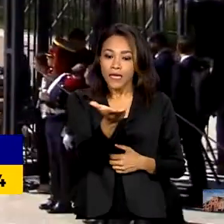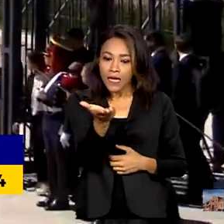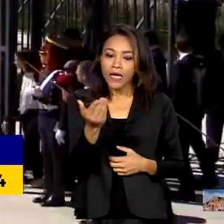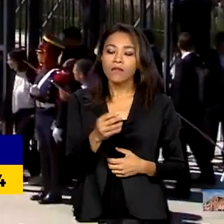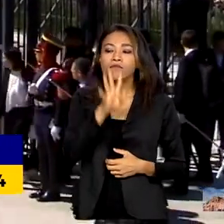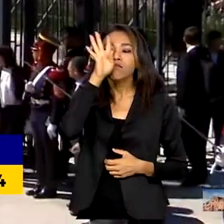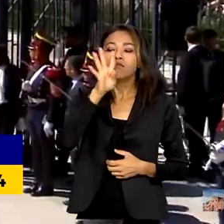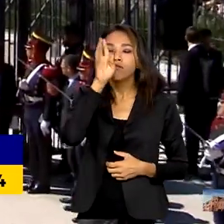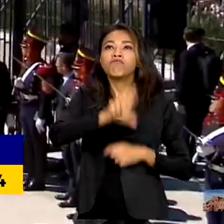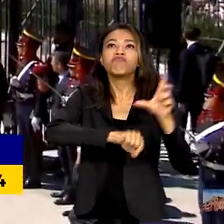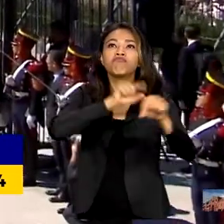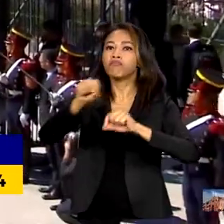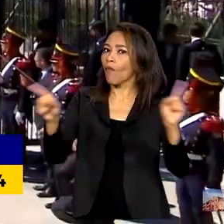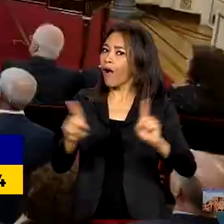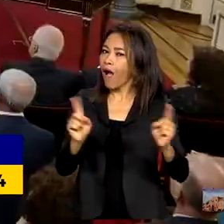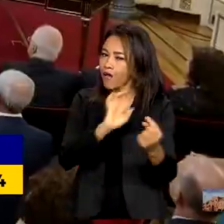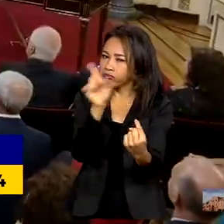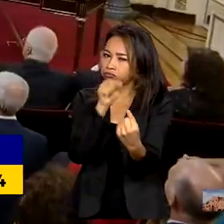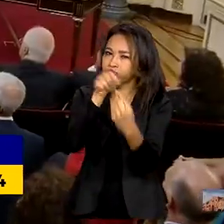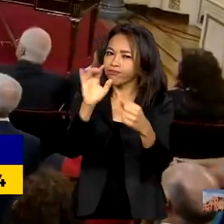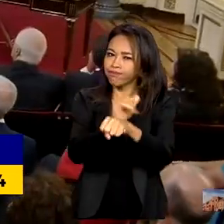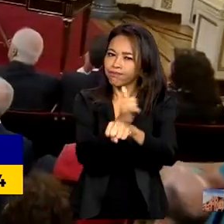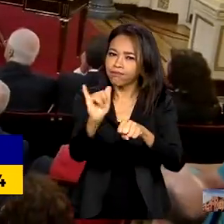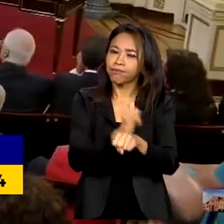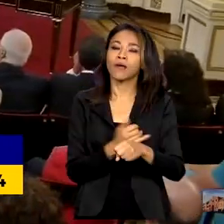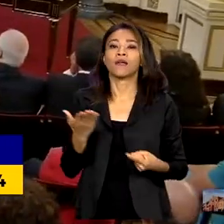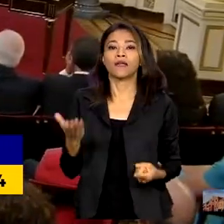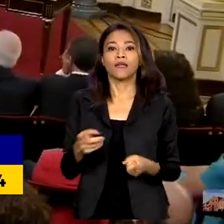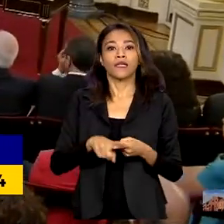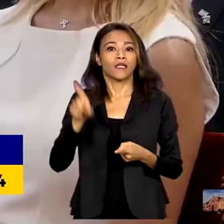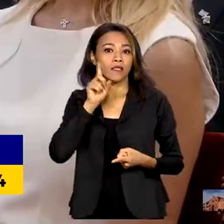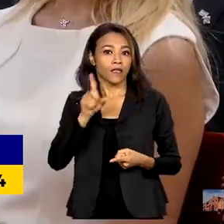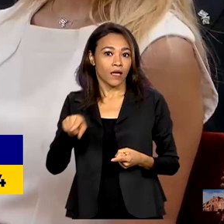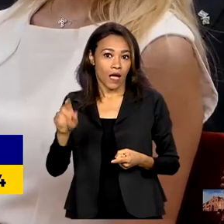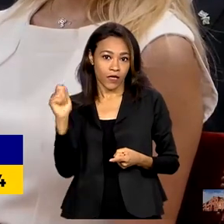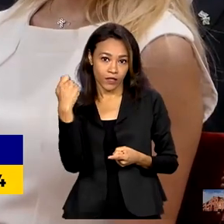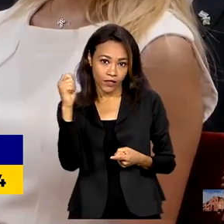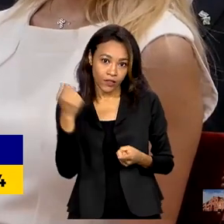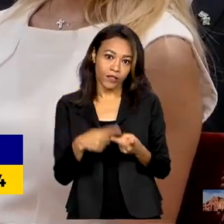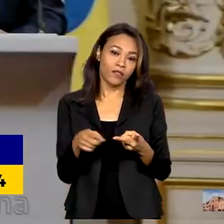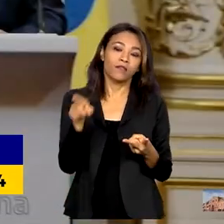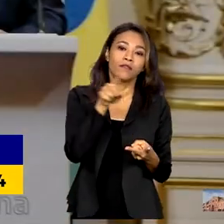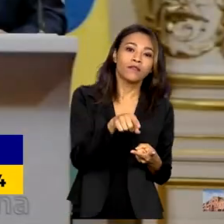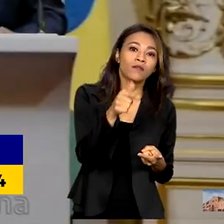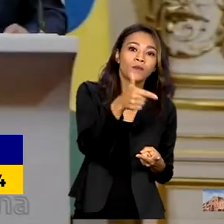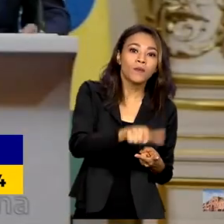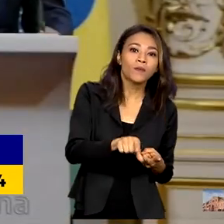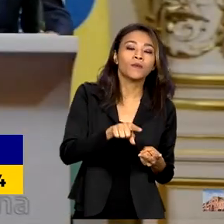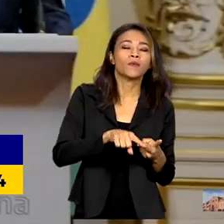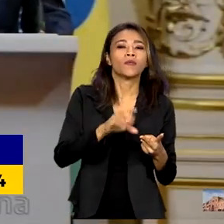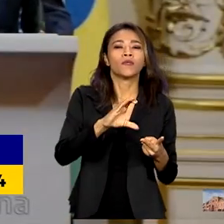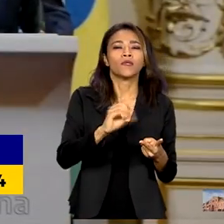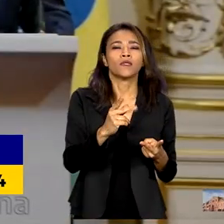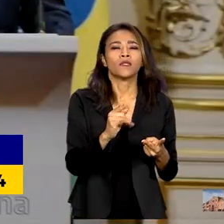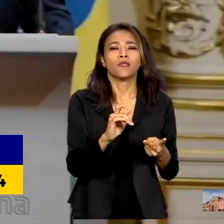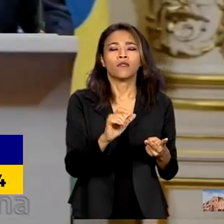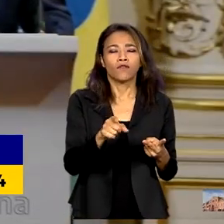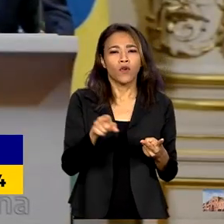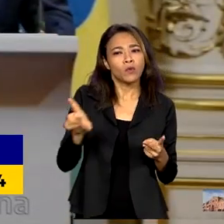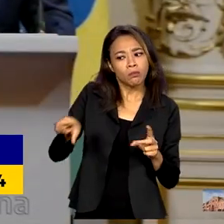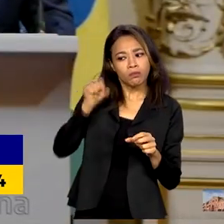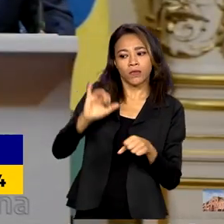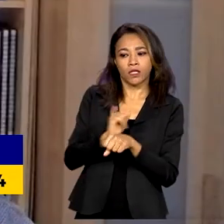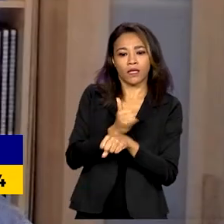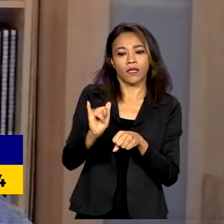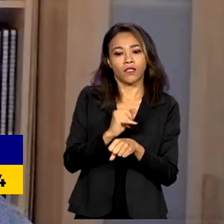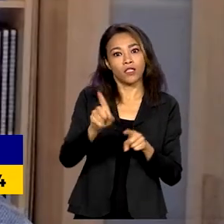por acaso. China, Estados Unidos e Argentina são os principais parceiros estratégicos do Brasil. E já há visitas agendadas para Portugal